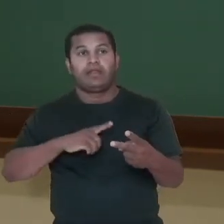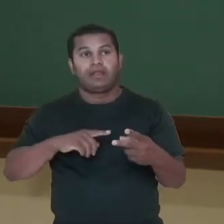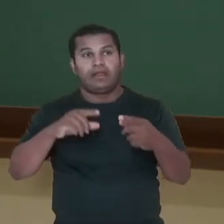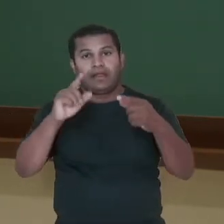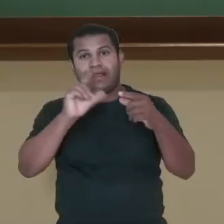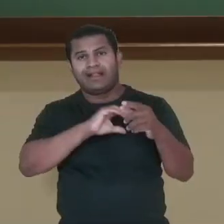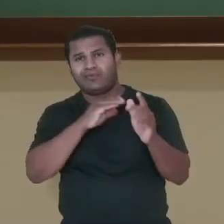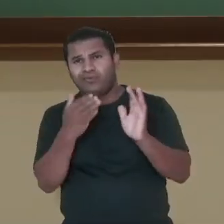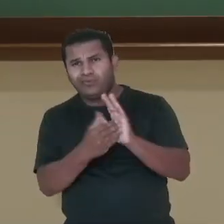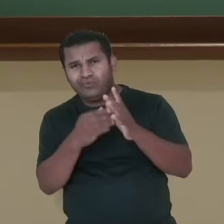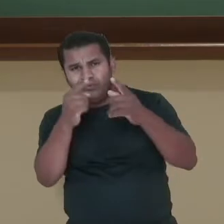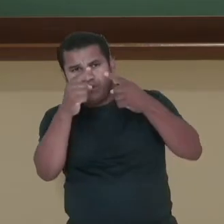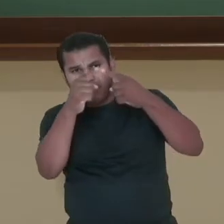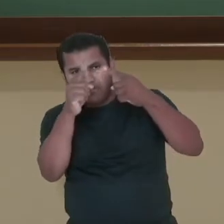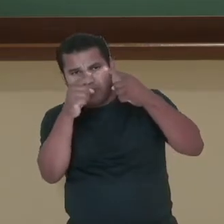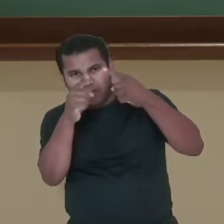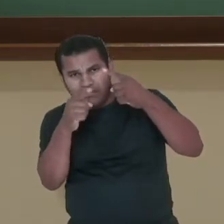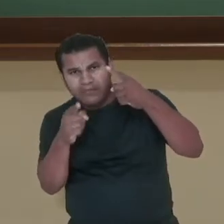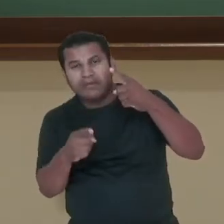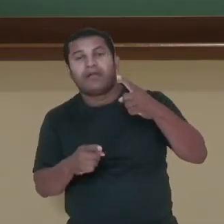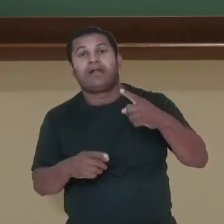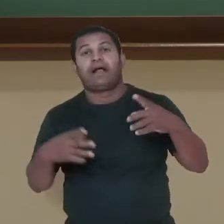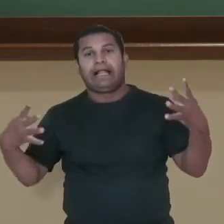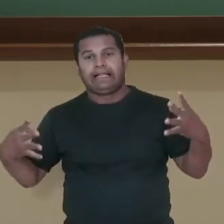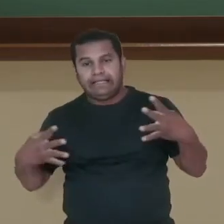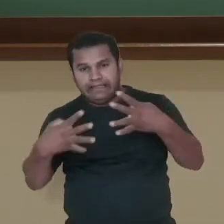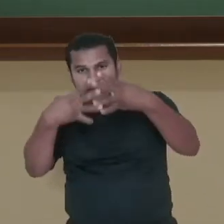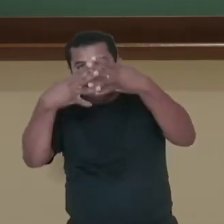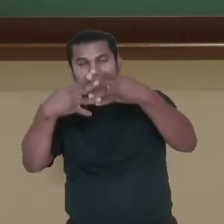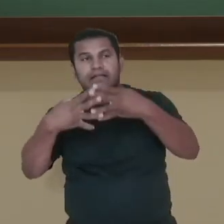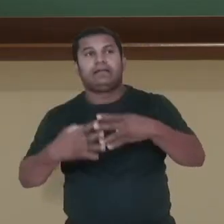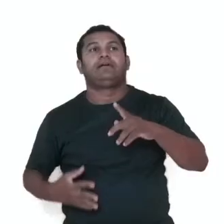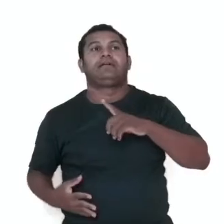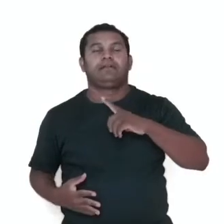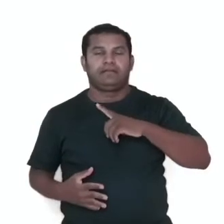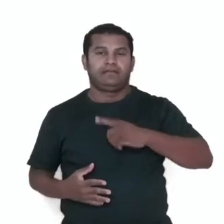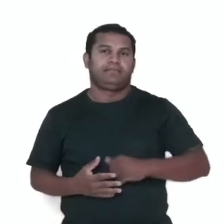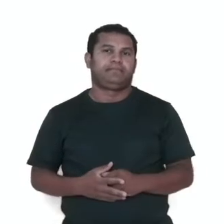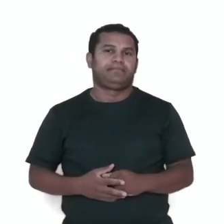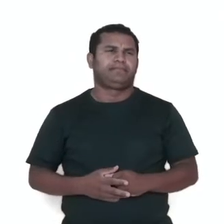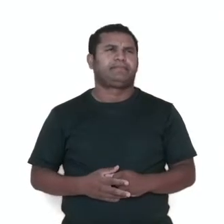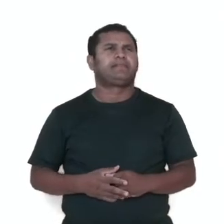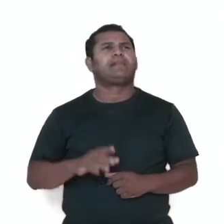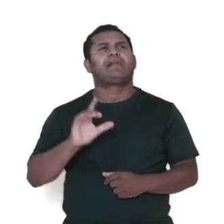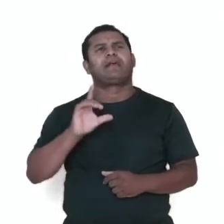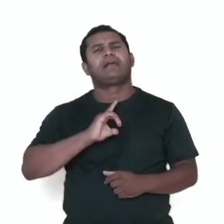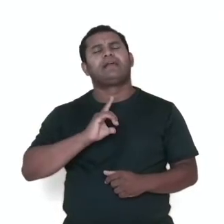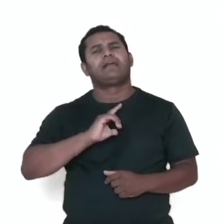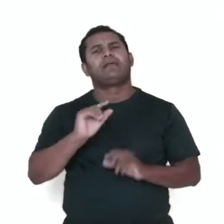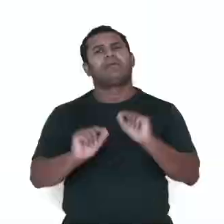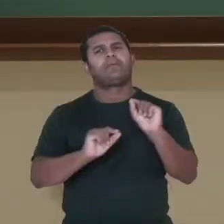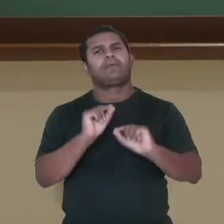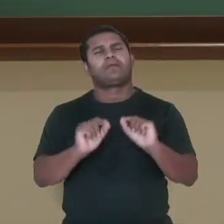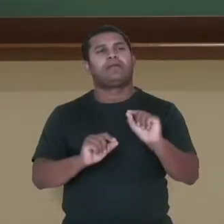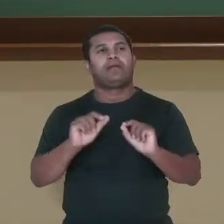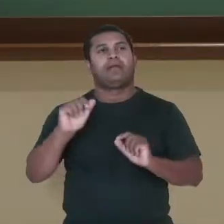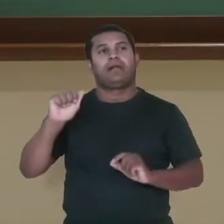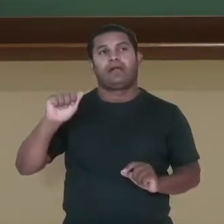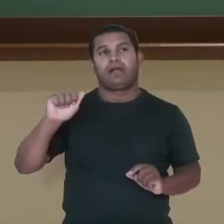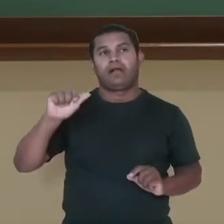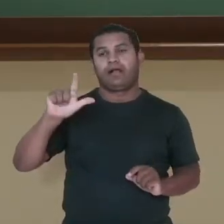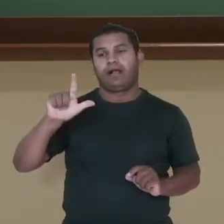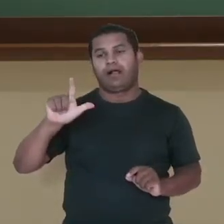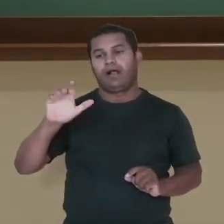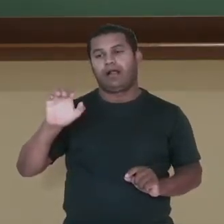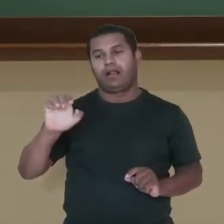que são alelos, tá, gente? Vamos pensar assim. Alelos são variações de um mesmo gene, falando de uma forma assim mais simples para